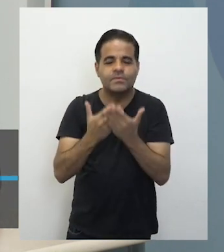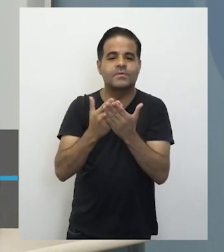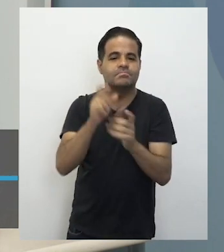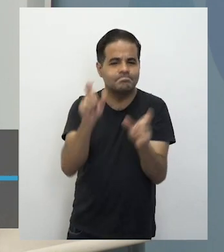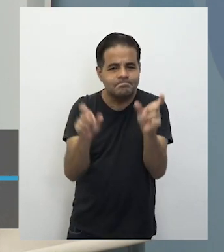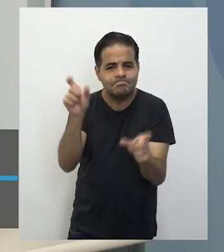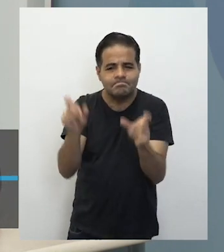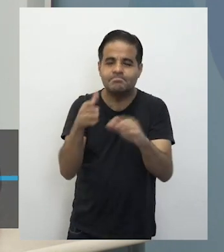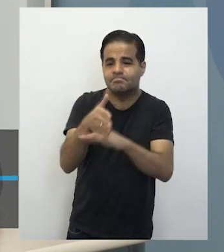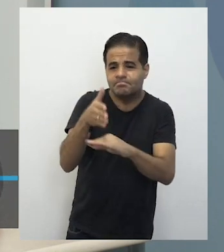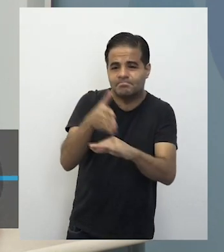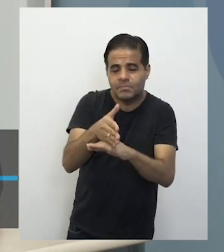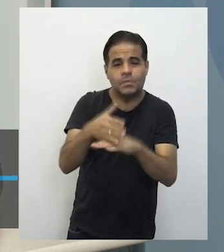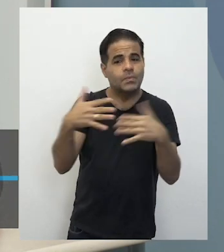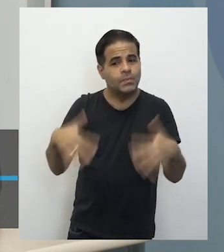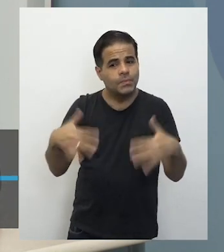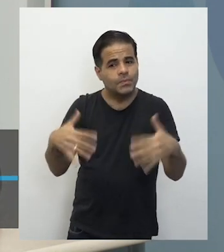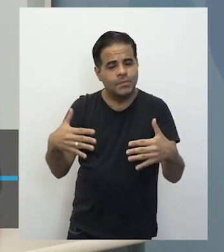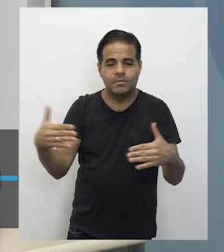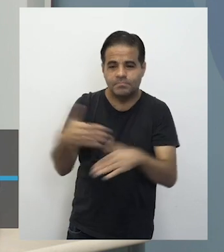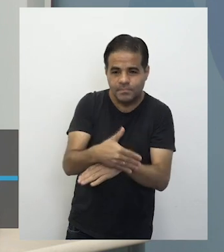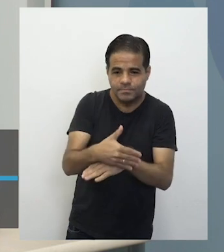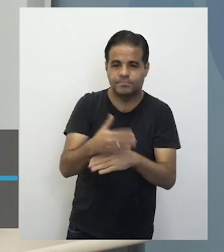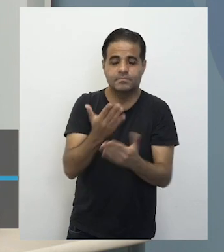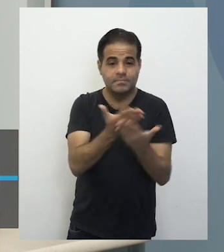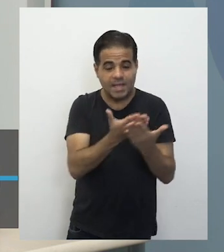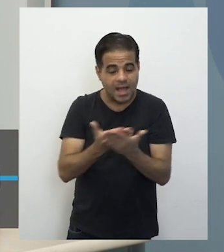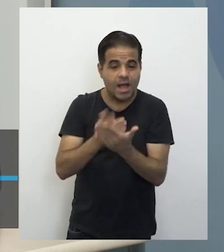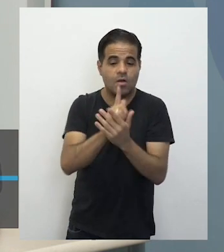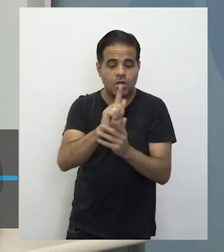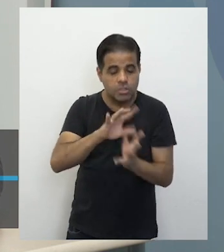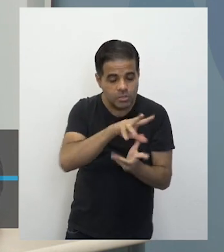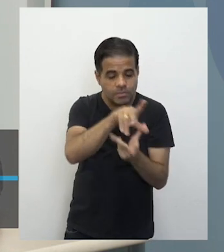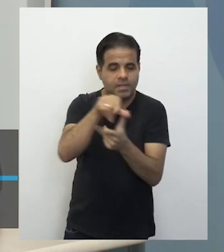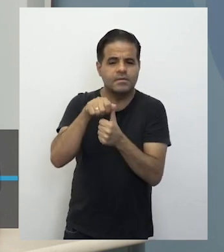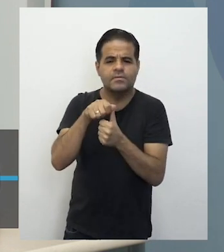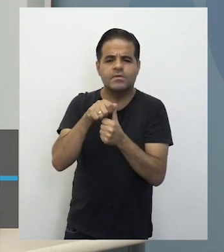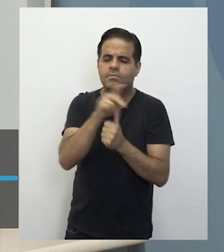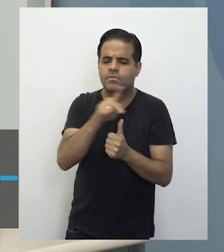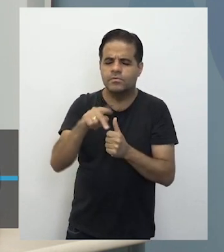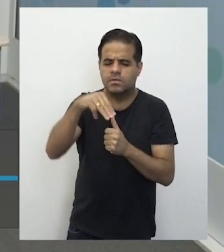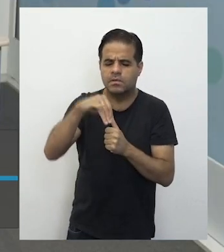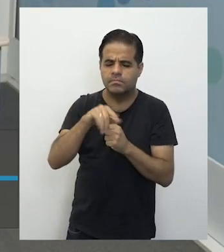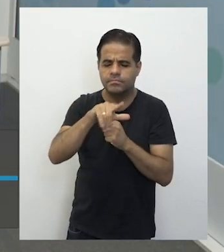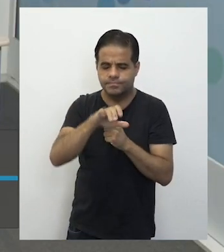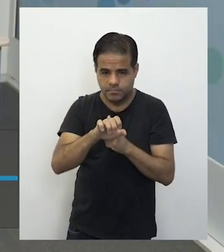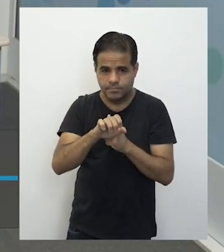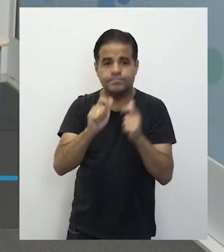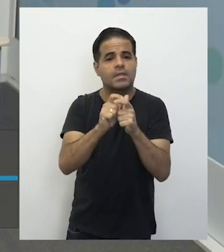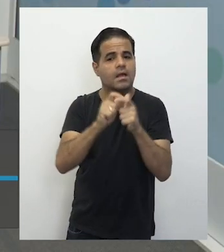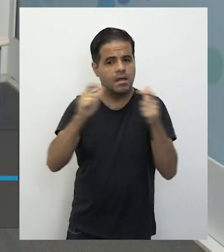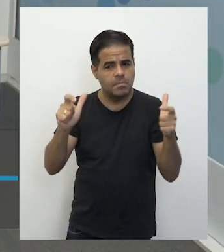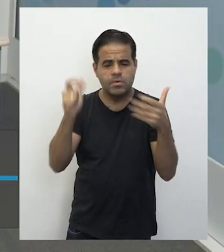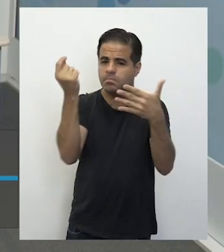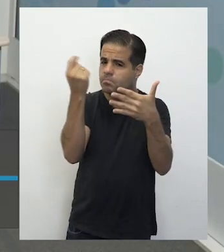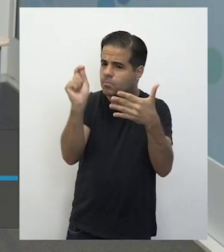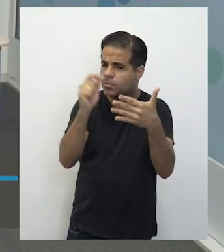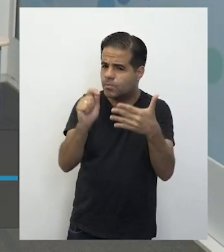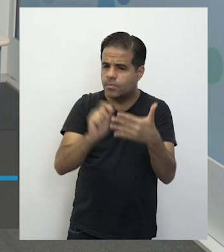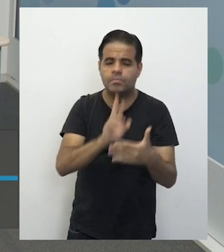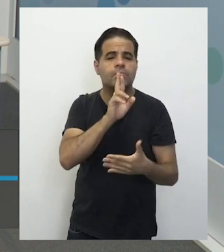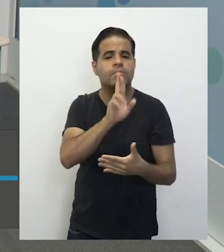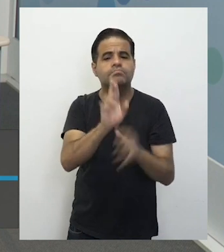estudantes participando ativamente aqui da aula de Geografia. Professora Milene, A maioria sinalizou que a